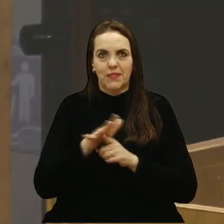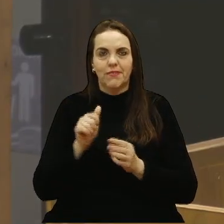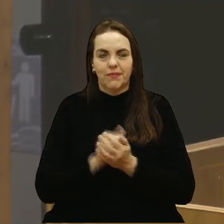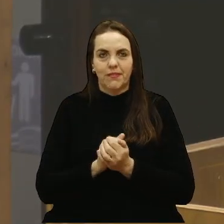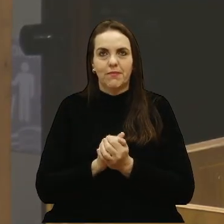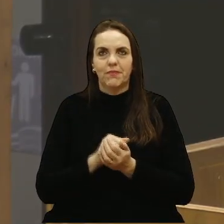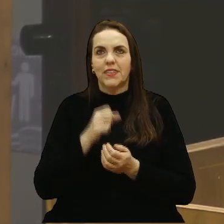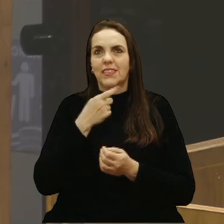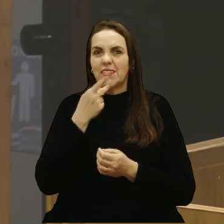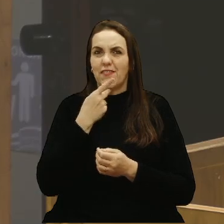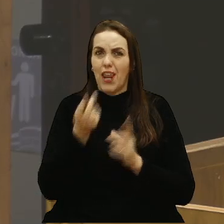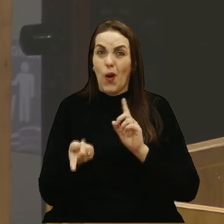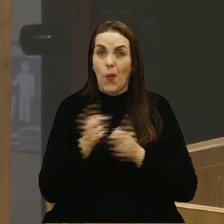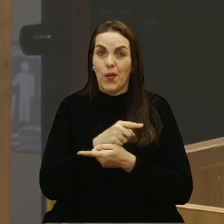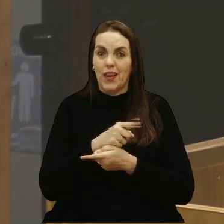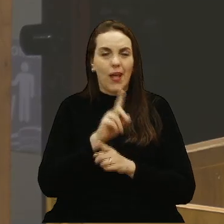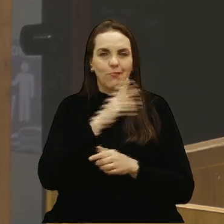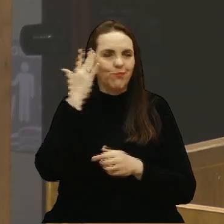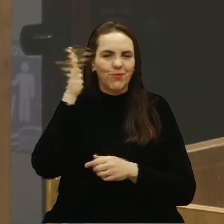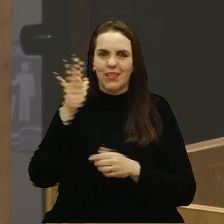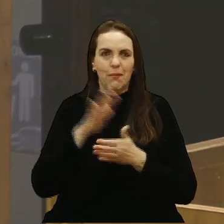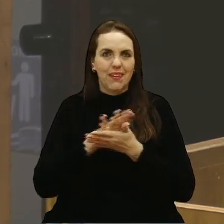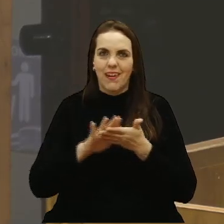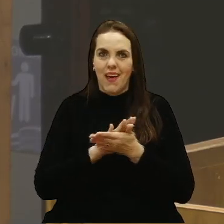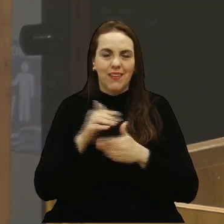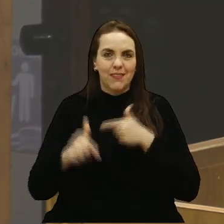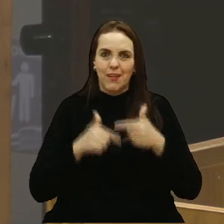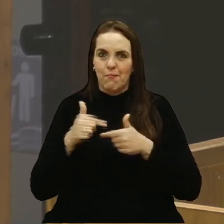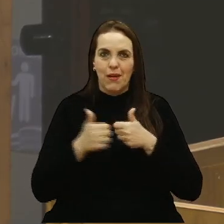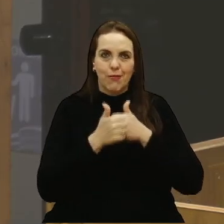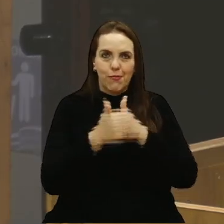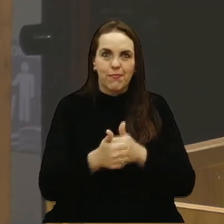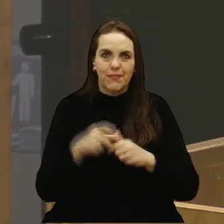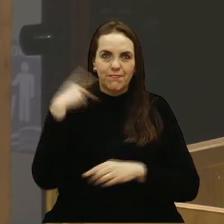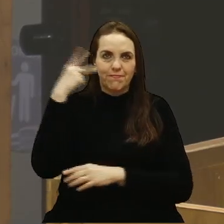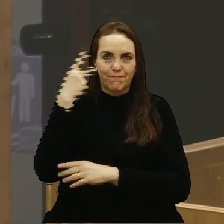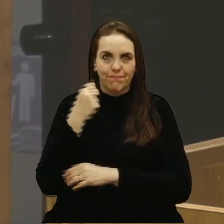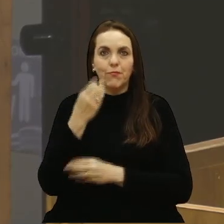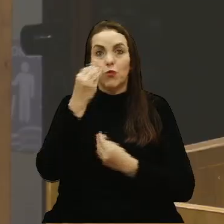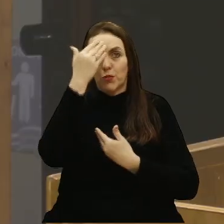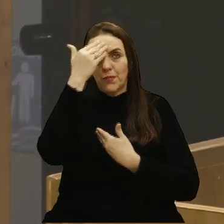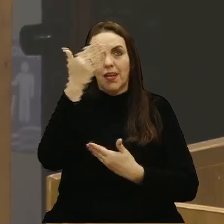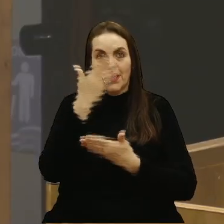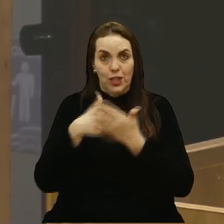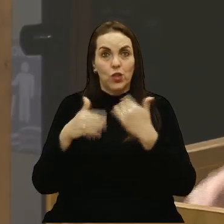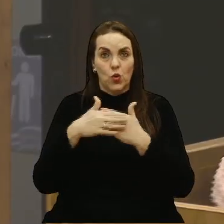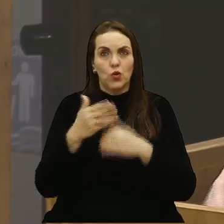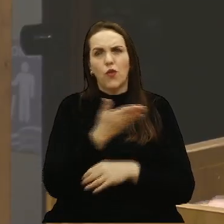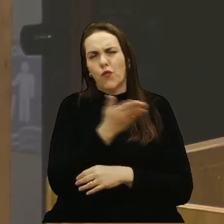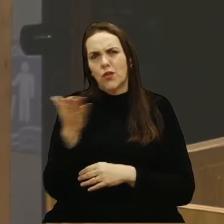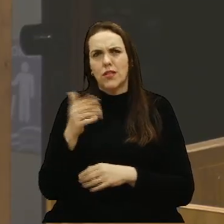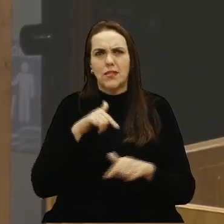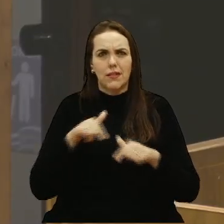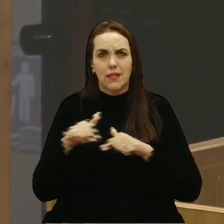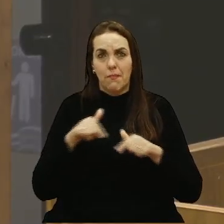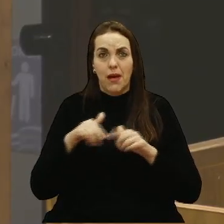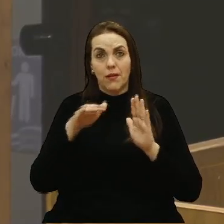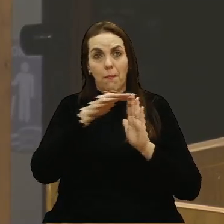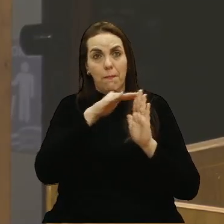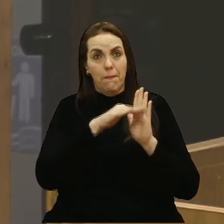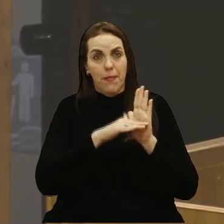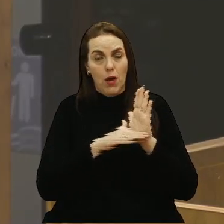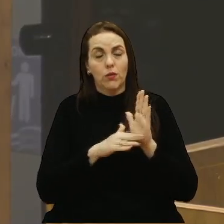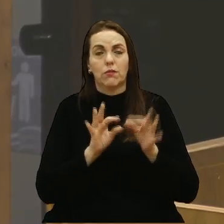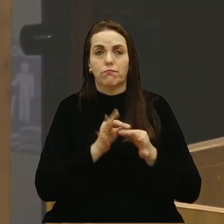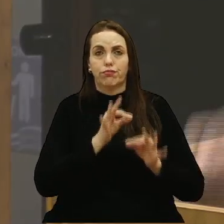não acompanha o trabalho dos vereadores. Então, muito obrigado a todos, já vou concluindo, porque sei que vocês têm muito trabalho, a pauta de vocês